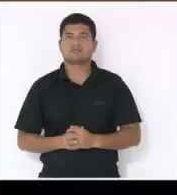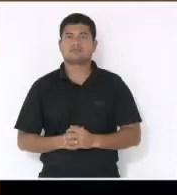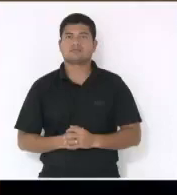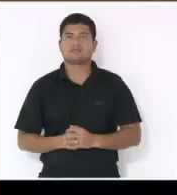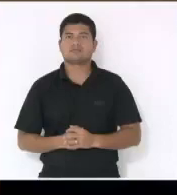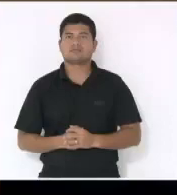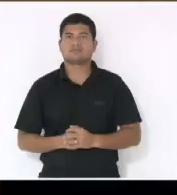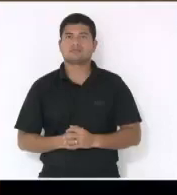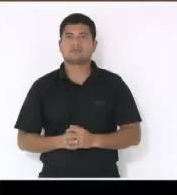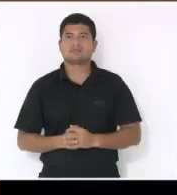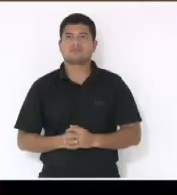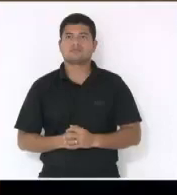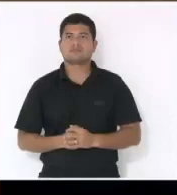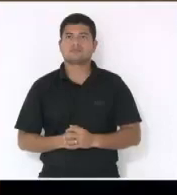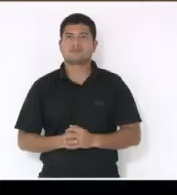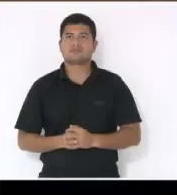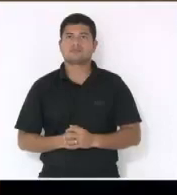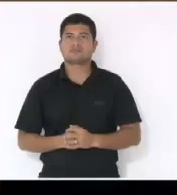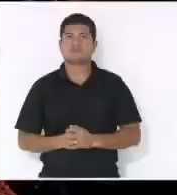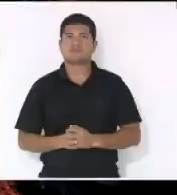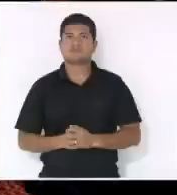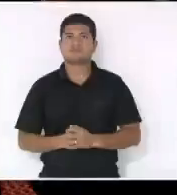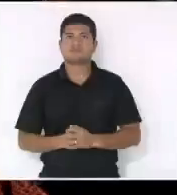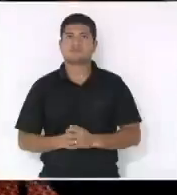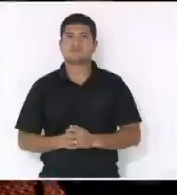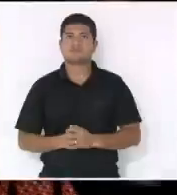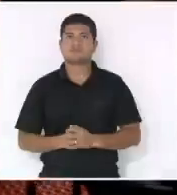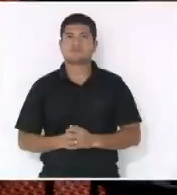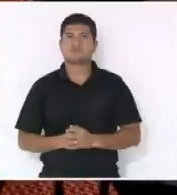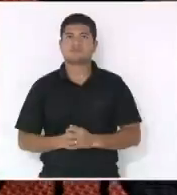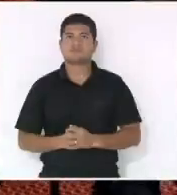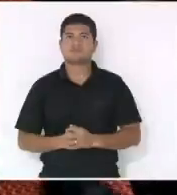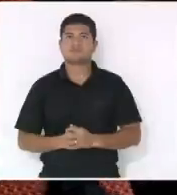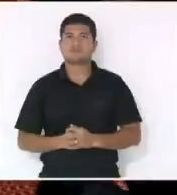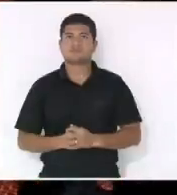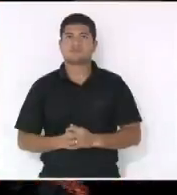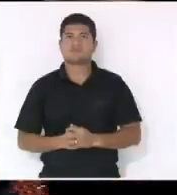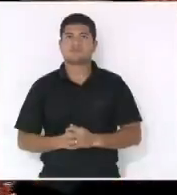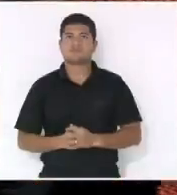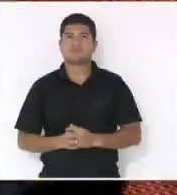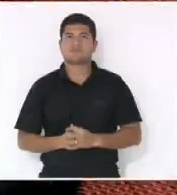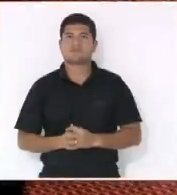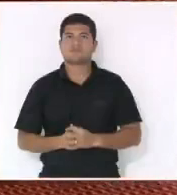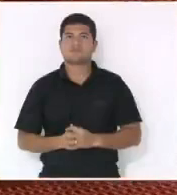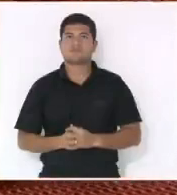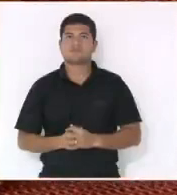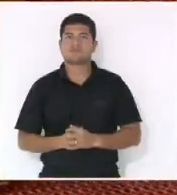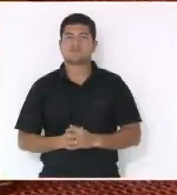Thank you.